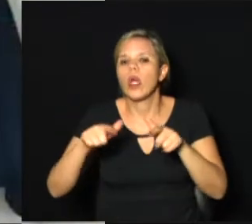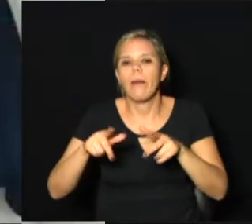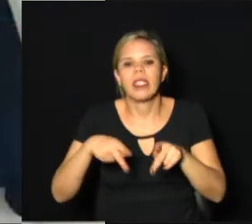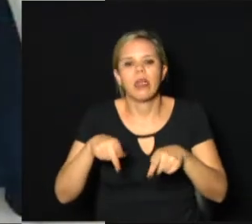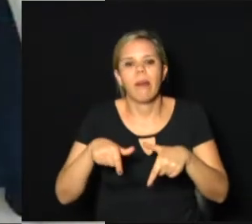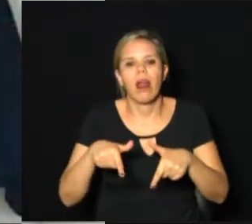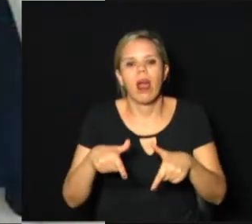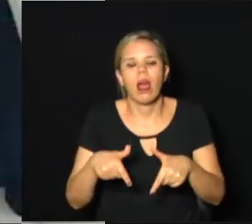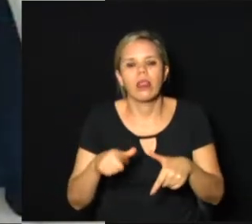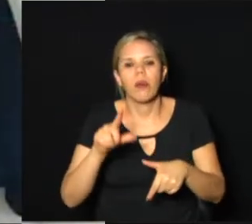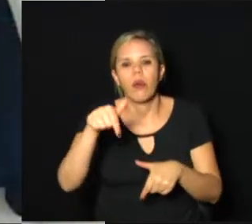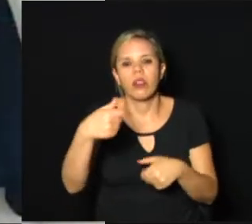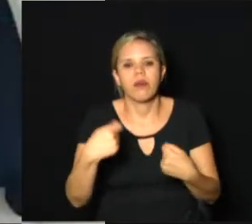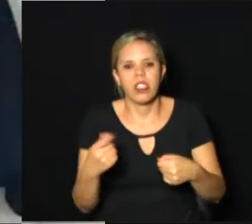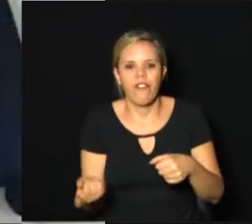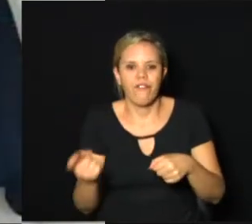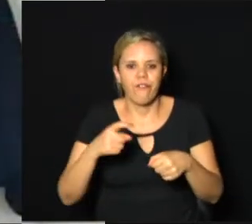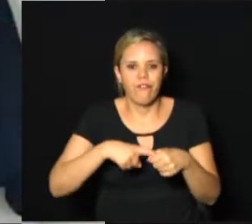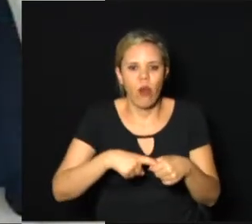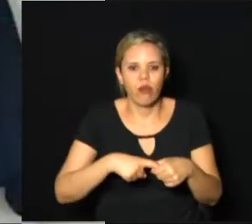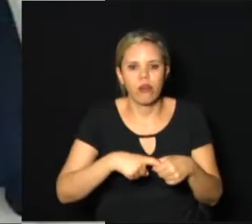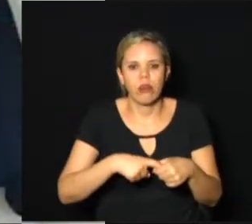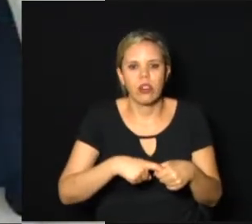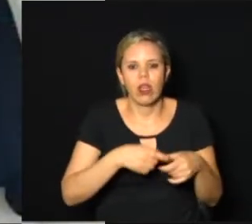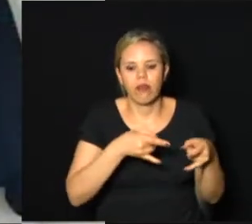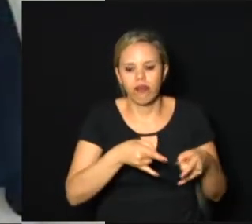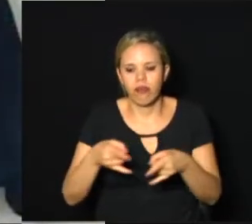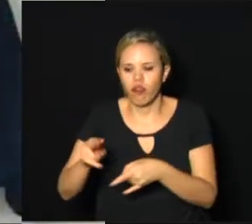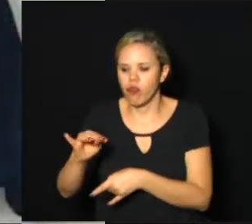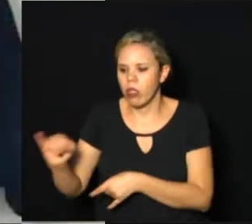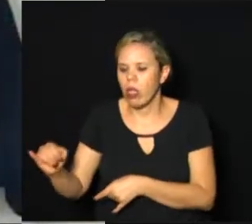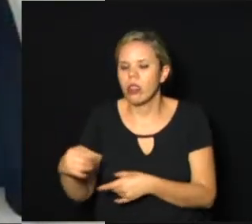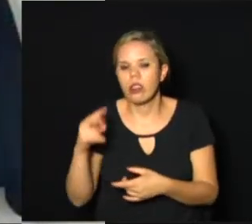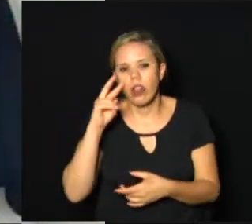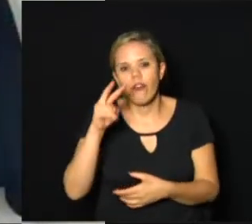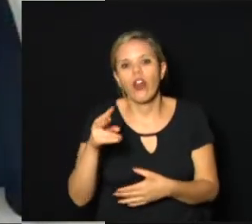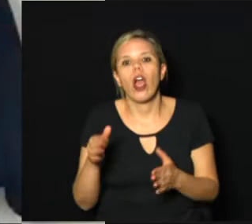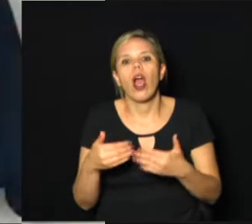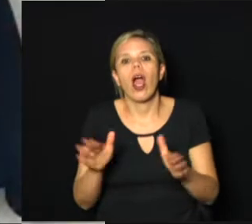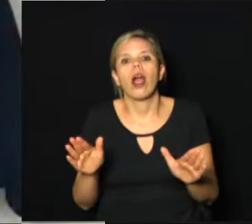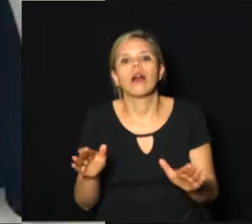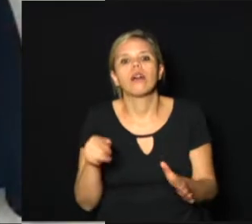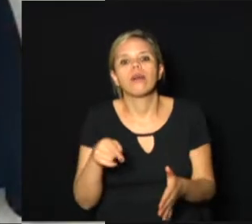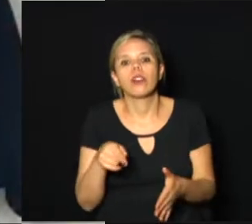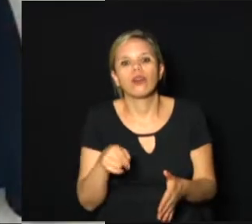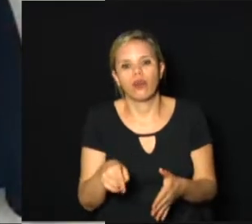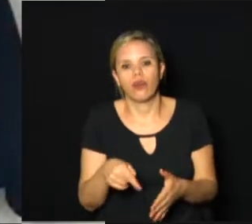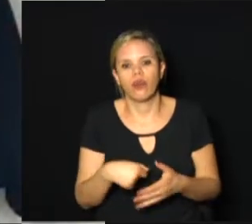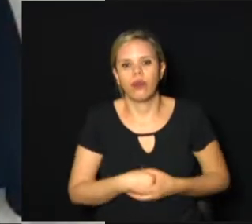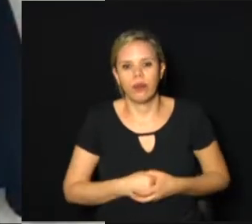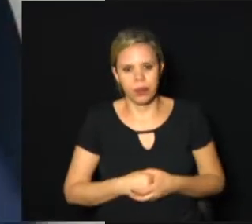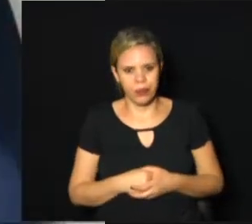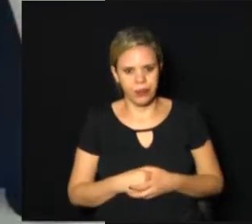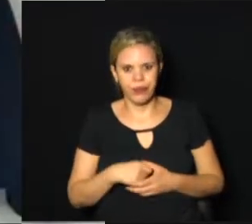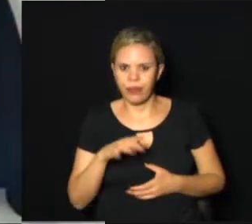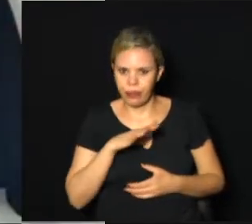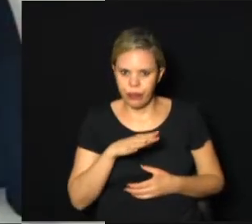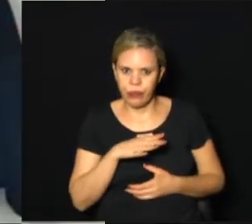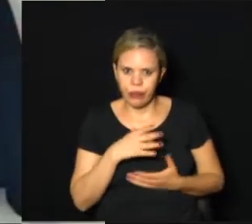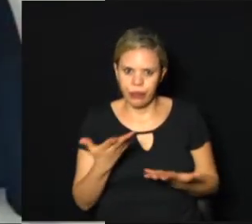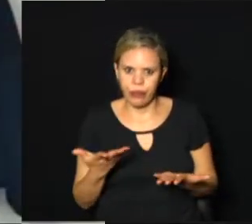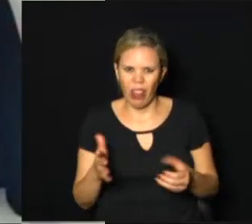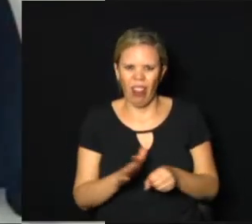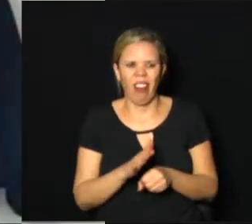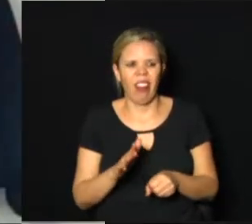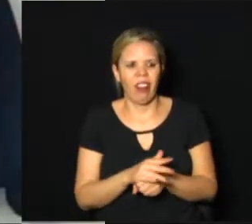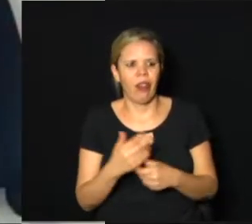daqui a pouco, quando precisar reabrir esses leitos, né, nós estamos vendo a reabertura, vale dizer, da cidade. Com